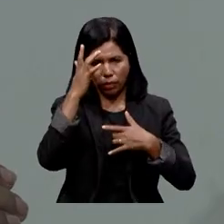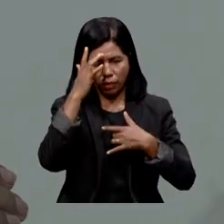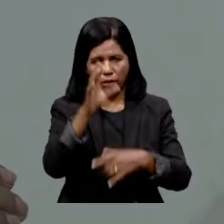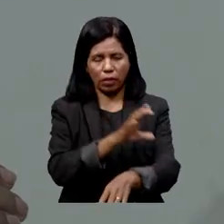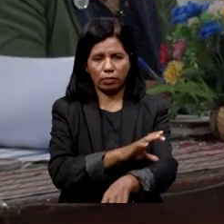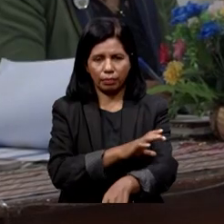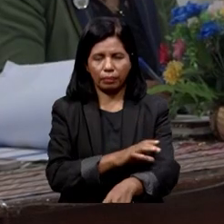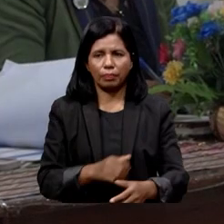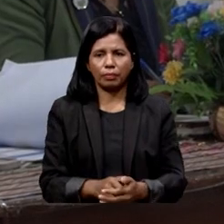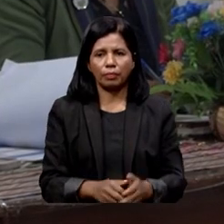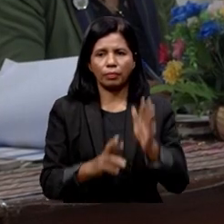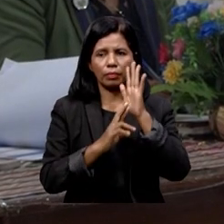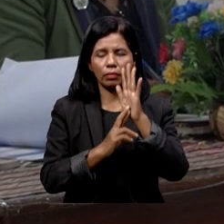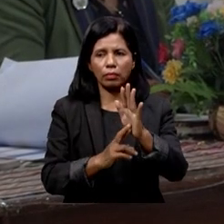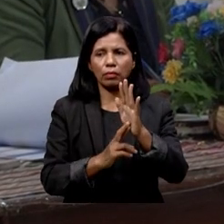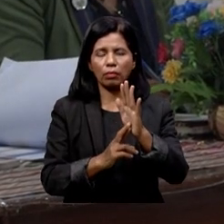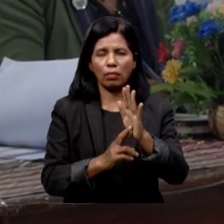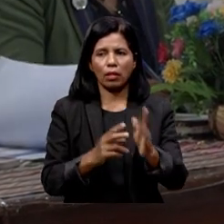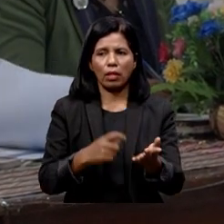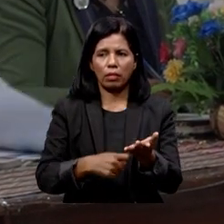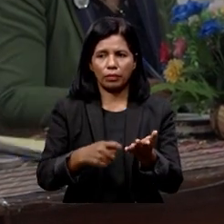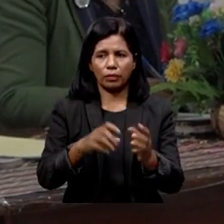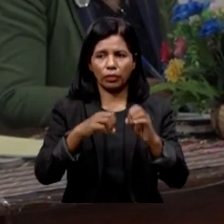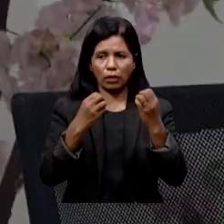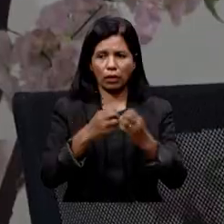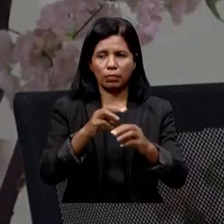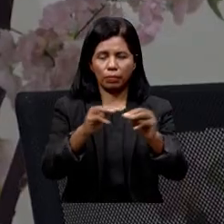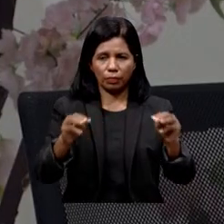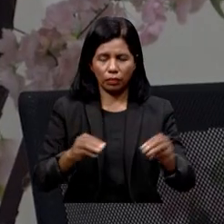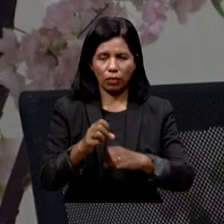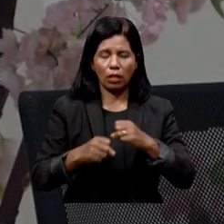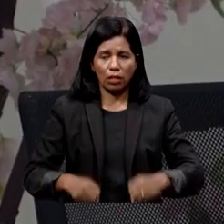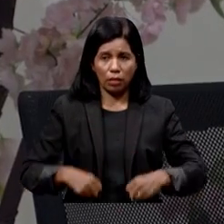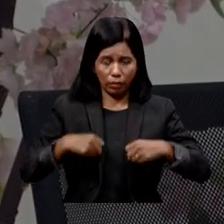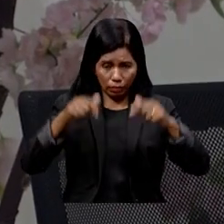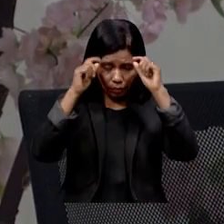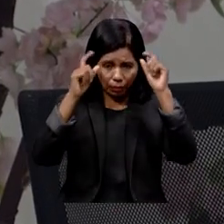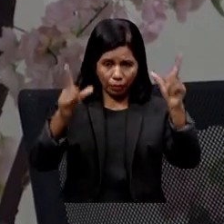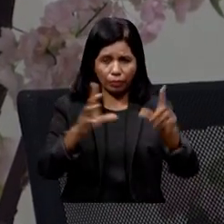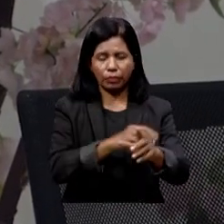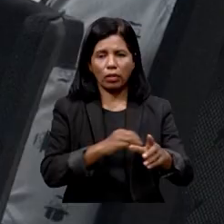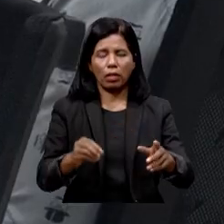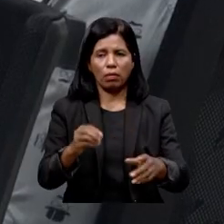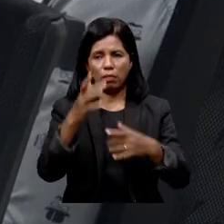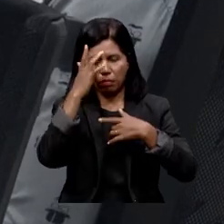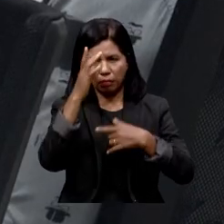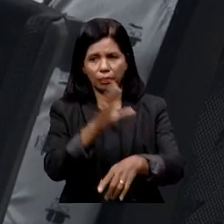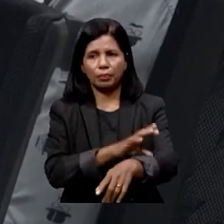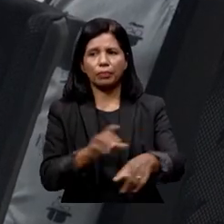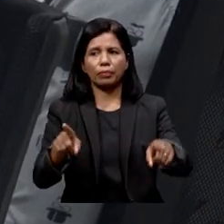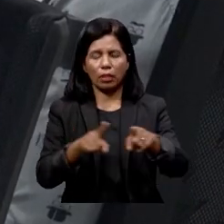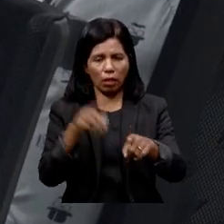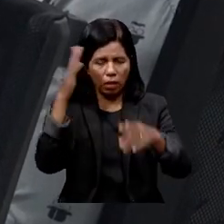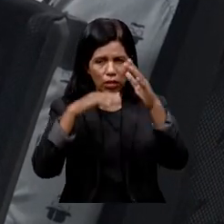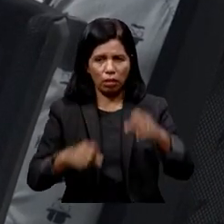cancro cervix. Nunemos, representante oficial técnico Organização Mundial Saúde e Timor-Leste, ateten, eliminação cancro cervix, hanesan